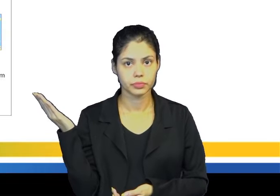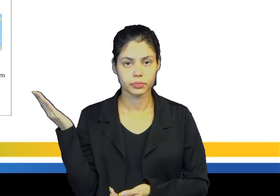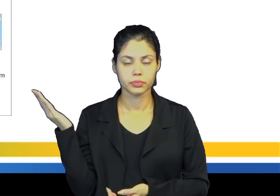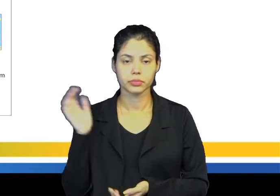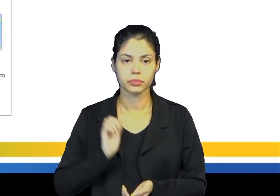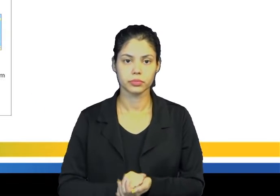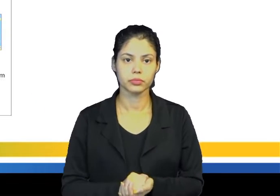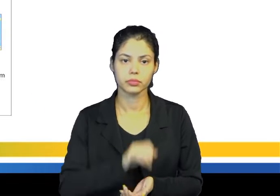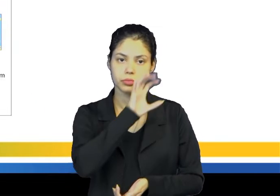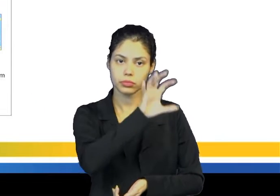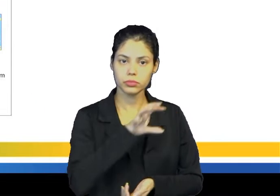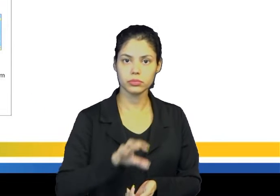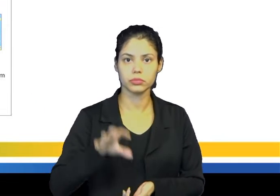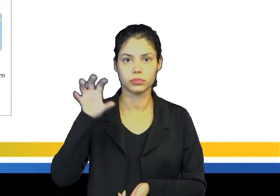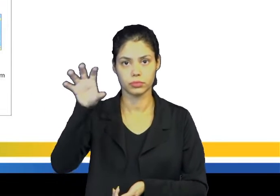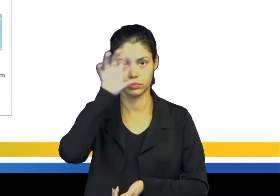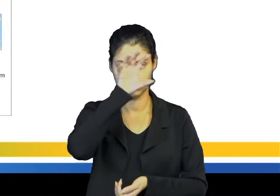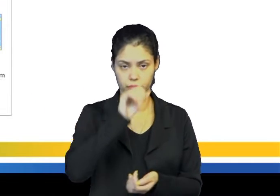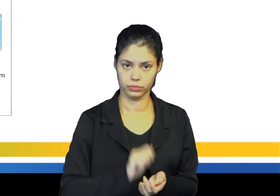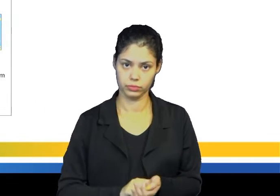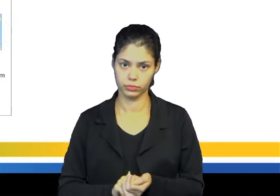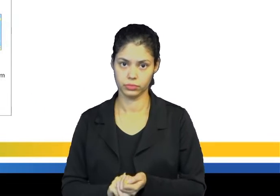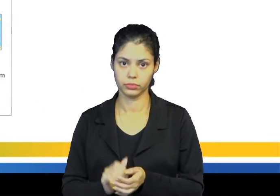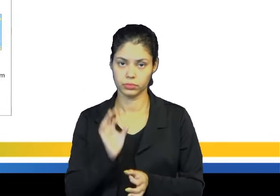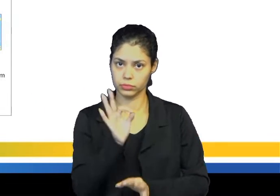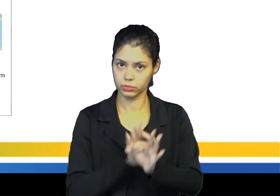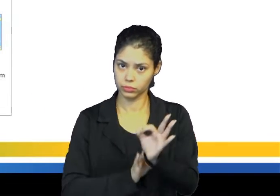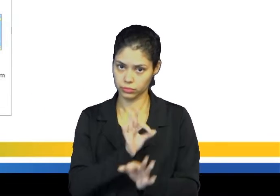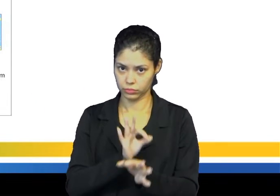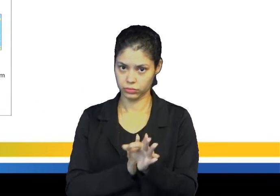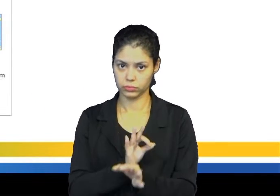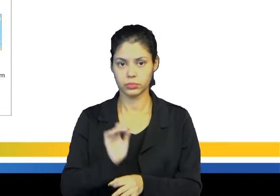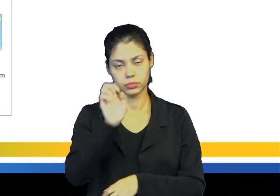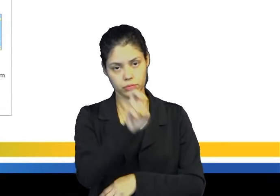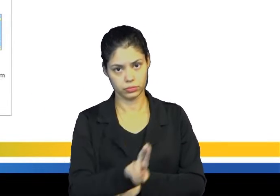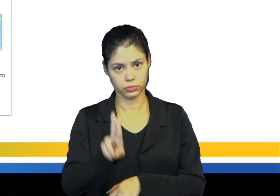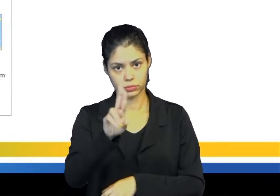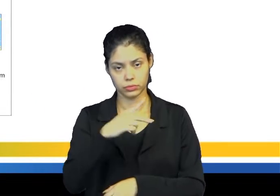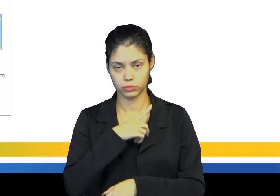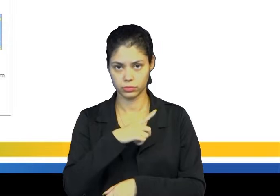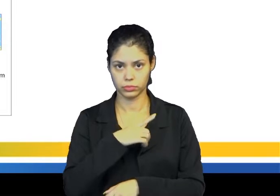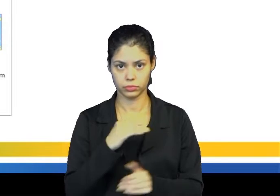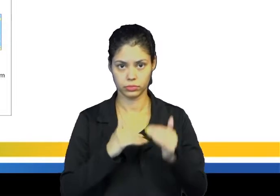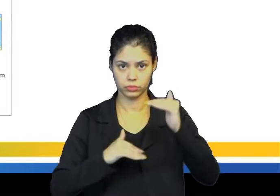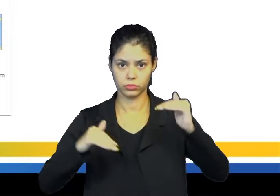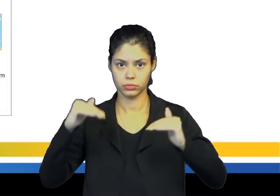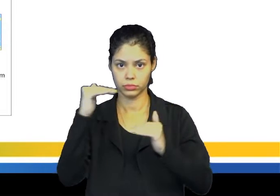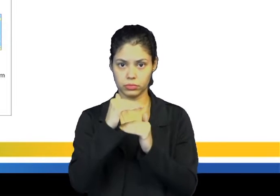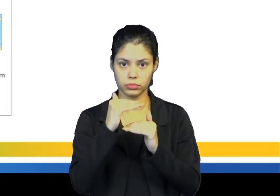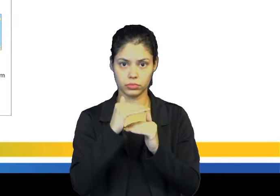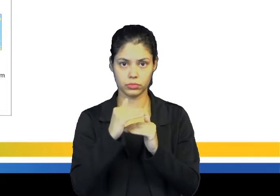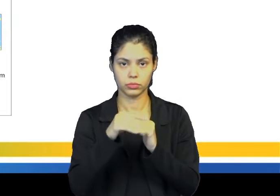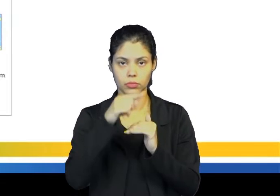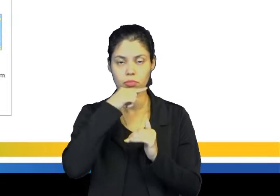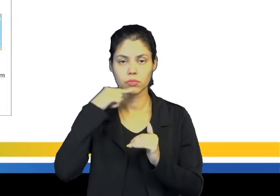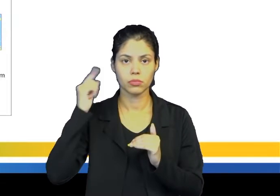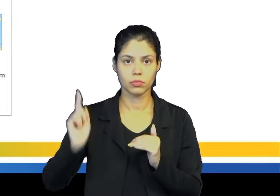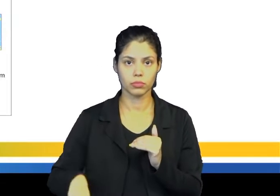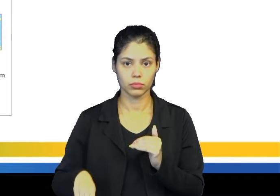Observem aí um mapa da configuração da Europa. A gente tem ali em cima o Império Russo,